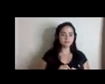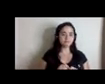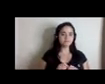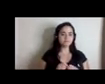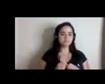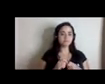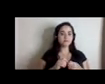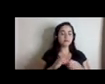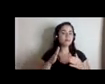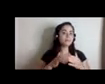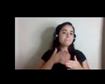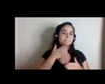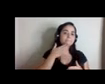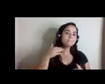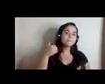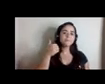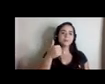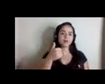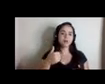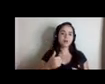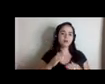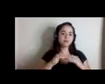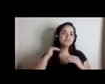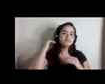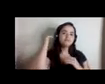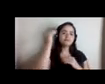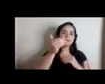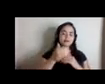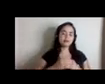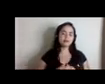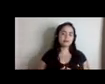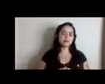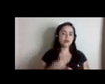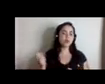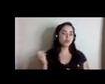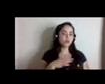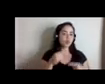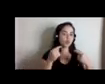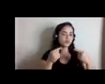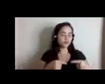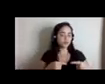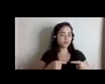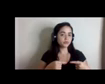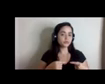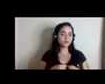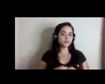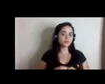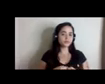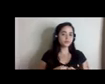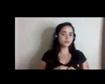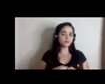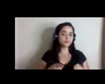O que temos feito para superar esses novos desafios e esses